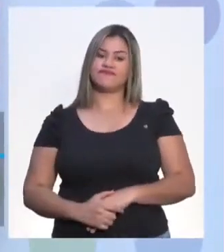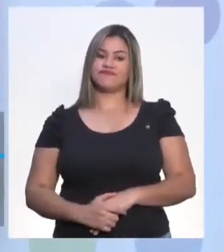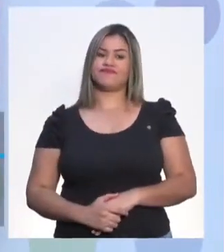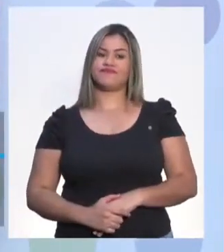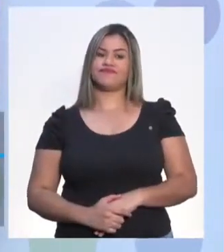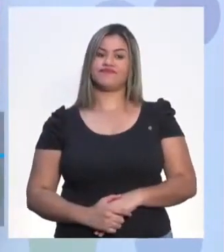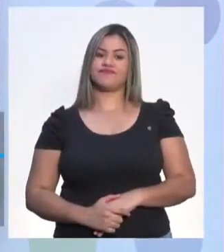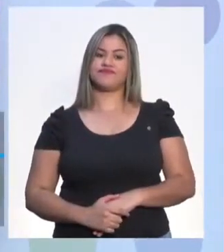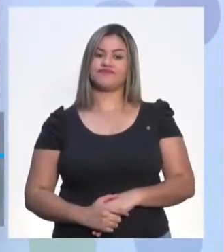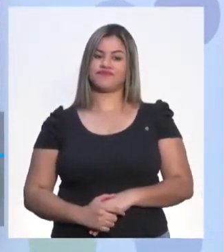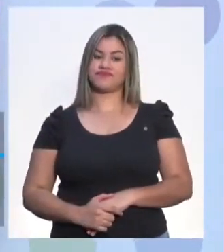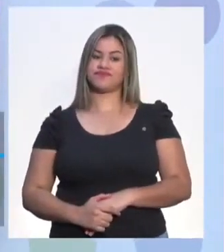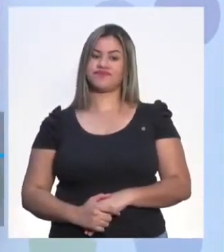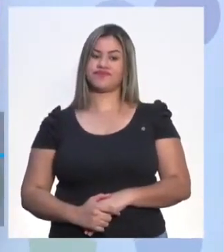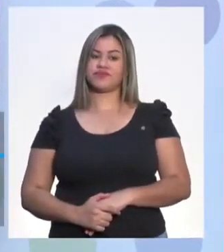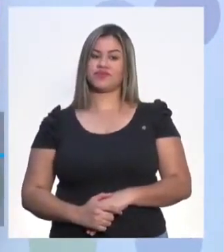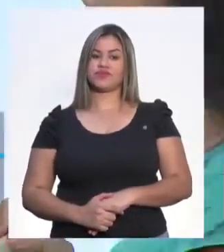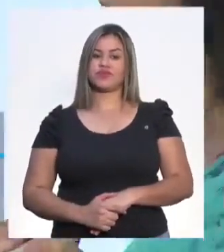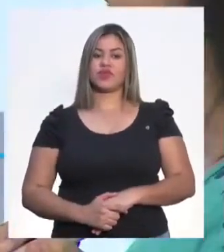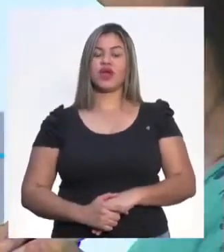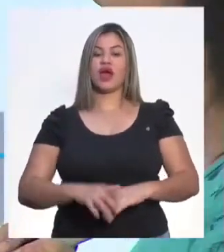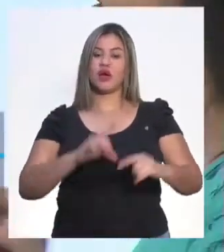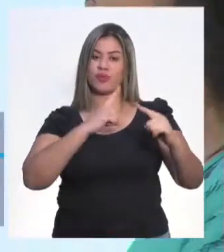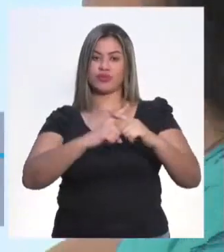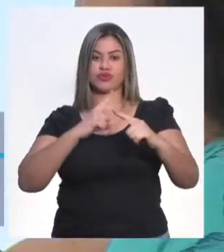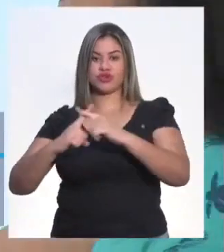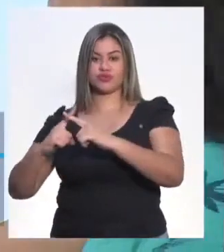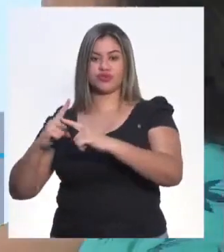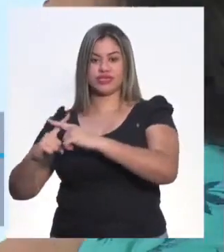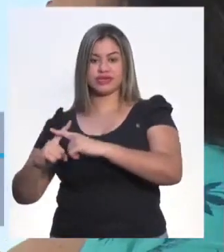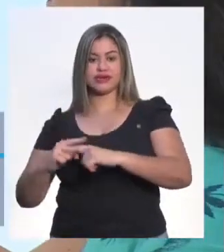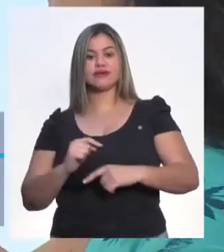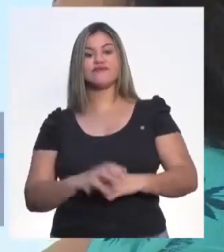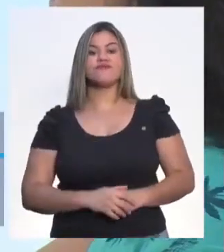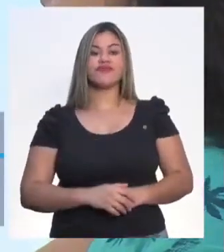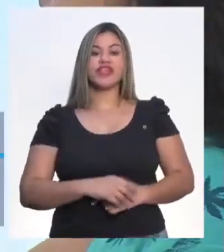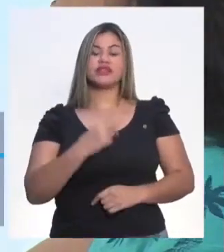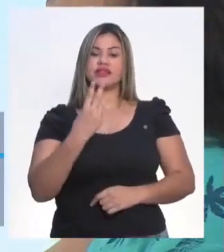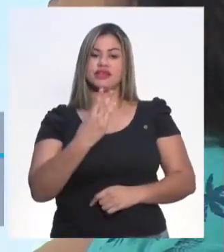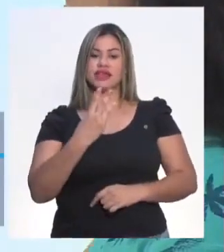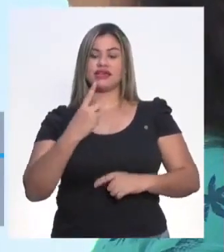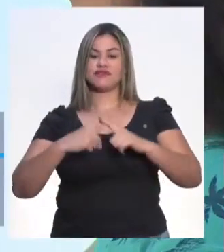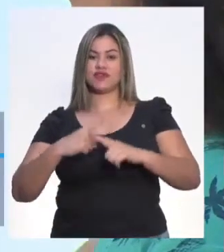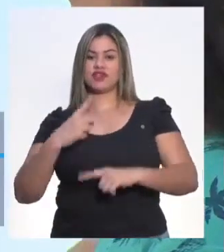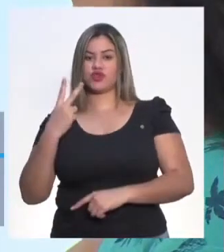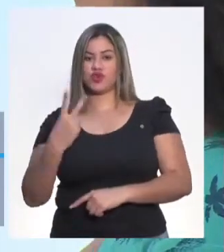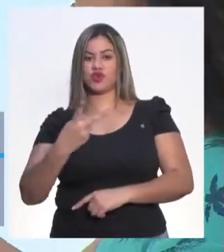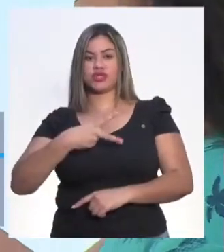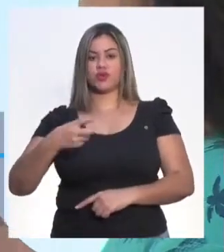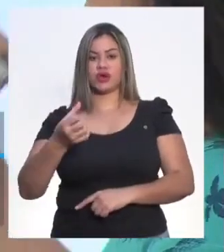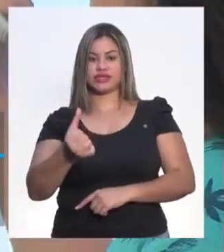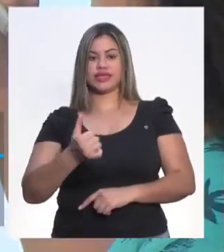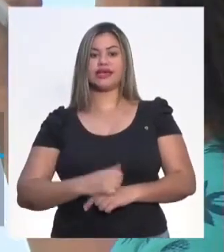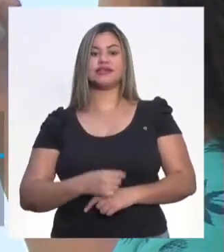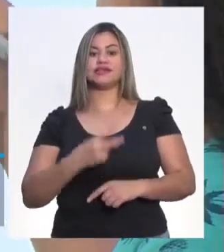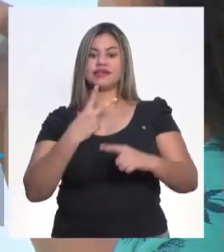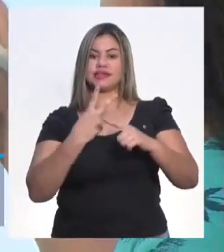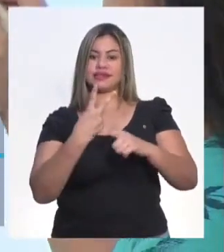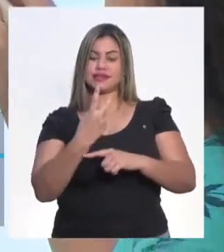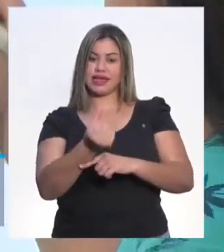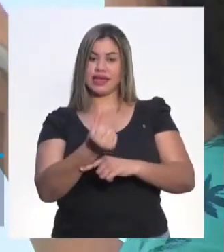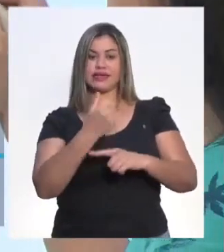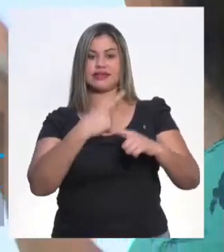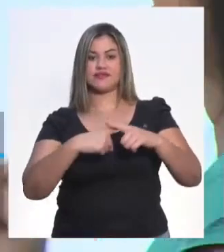última posição. Uso o princípio multiplicativo. 3 vezes 2, 6. 6 vezes